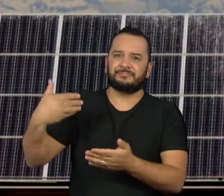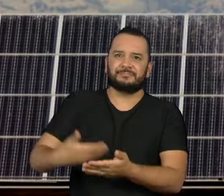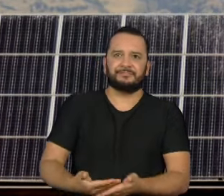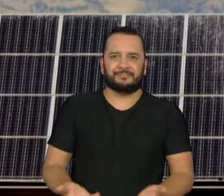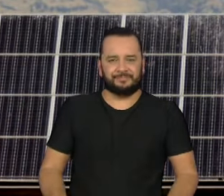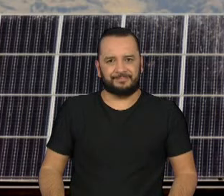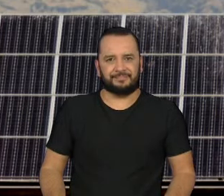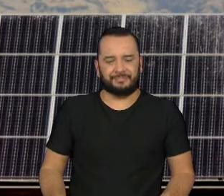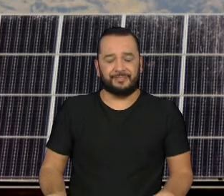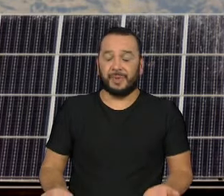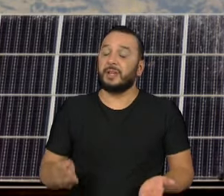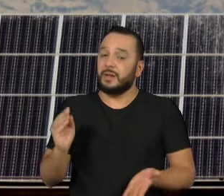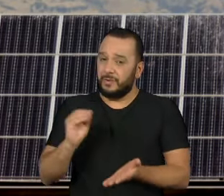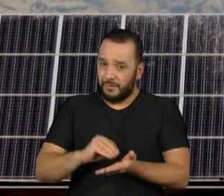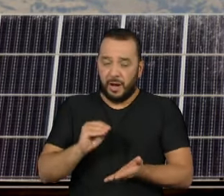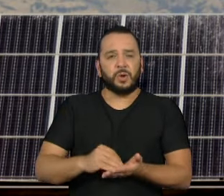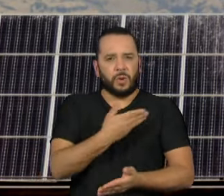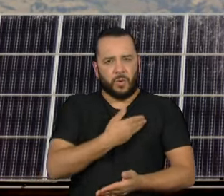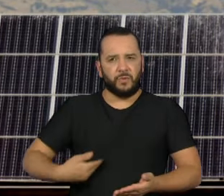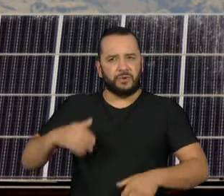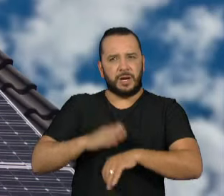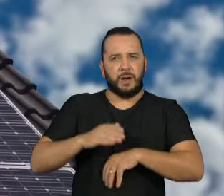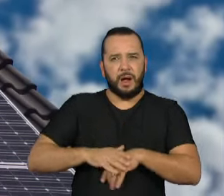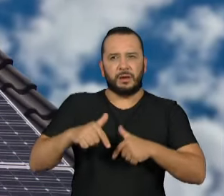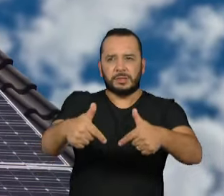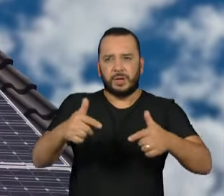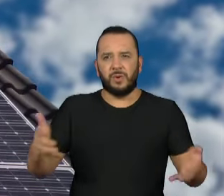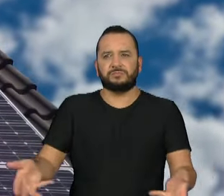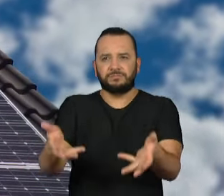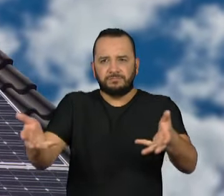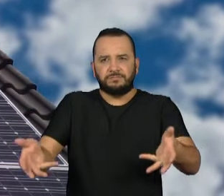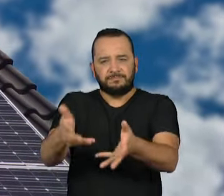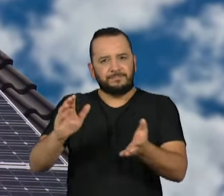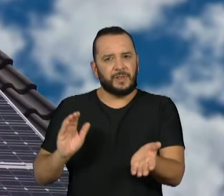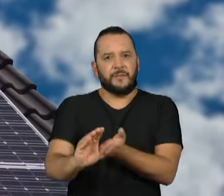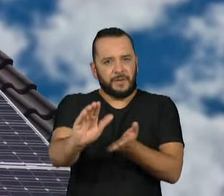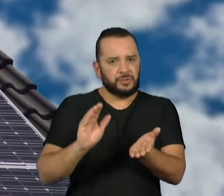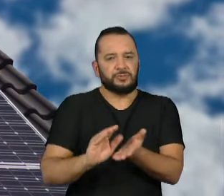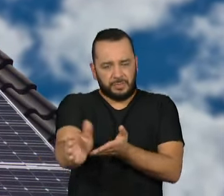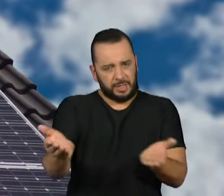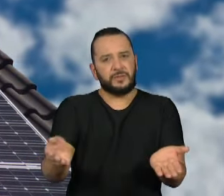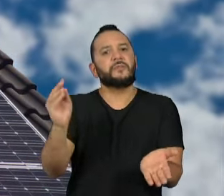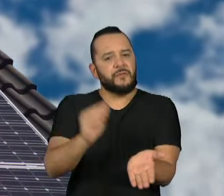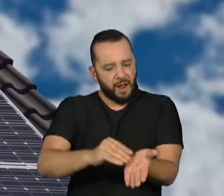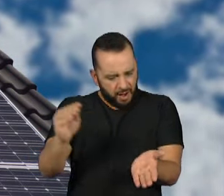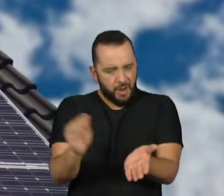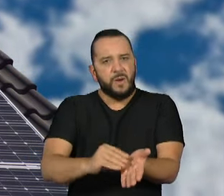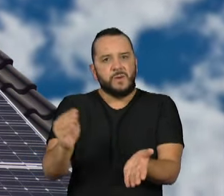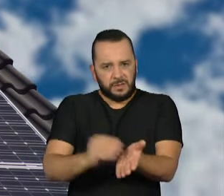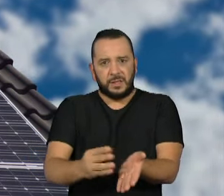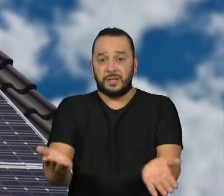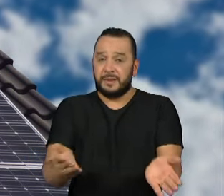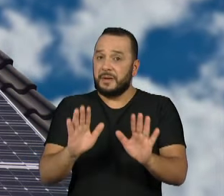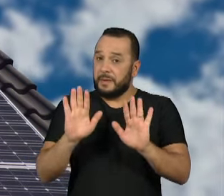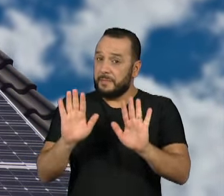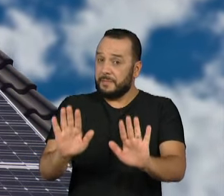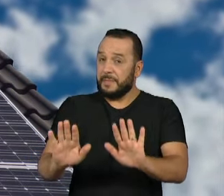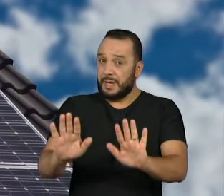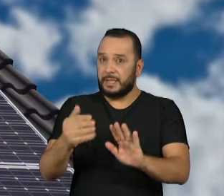Apesar da falta de política consistente que estimule o investimento e o uso de energias renováveis, a solar